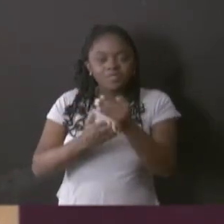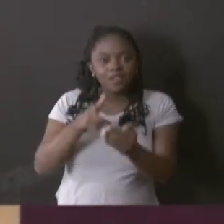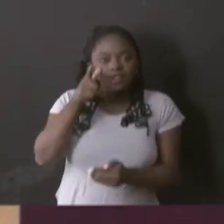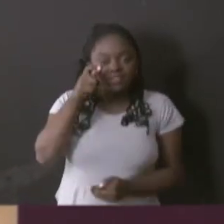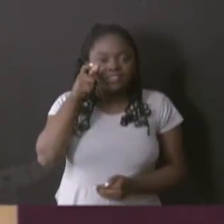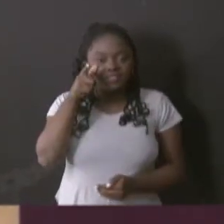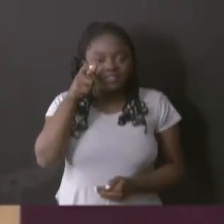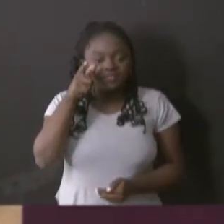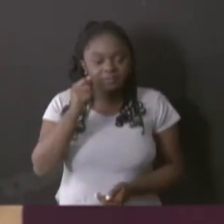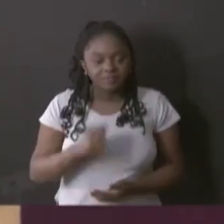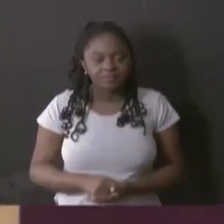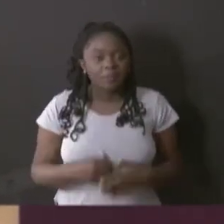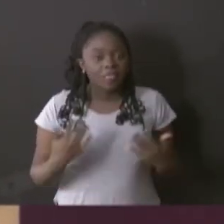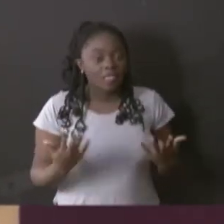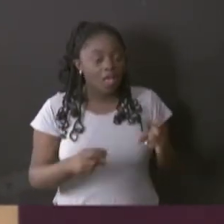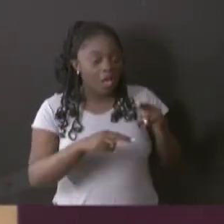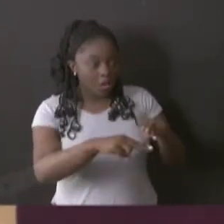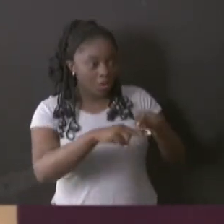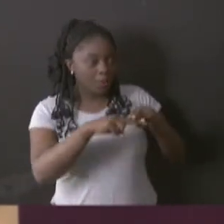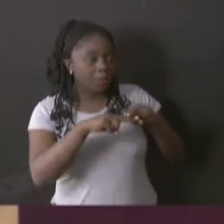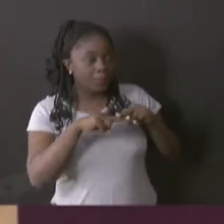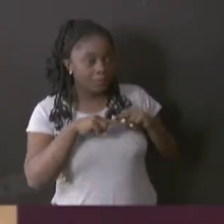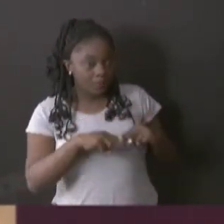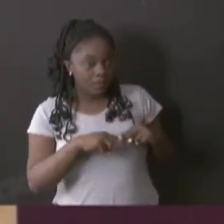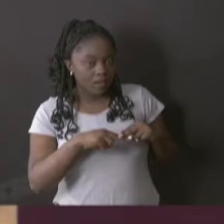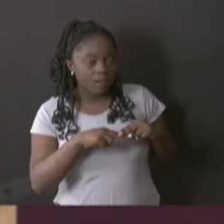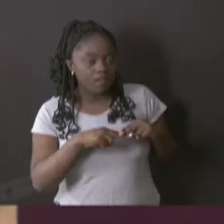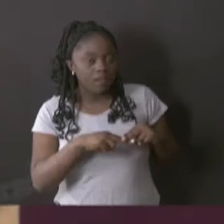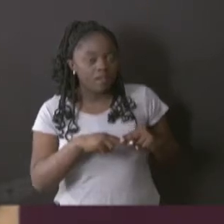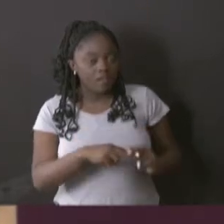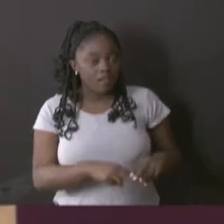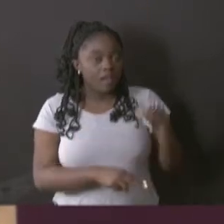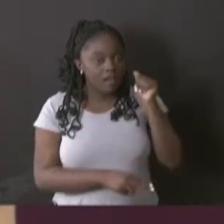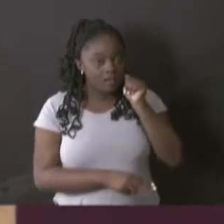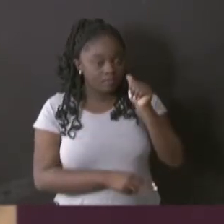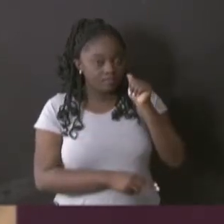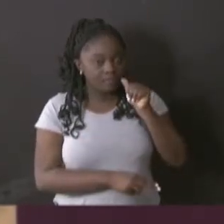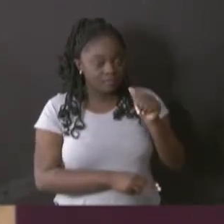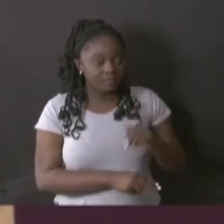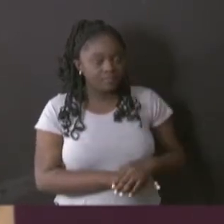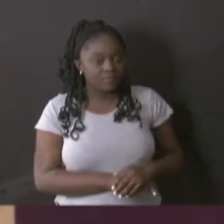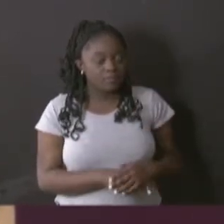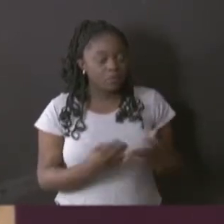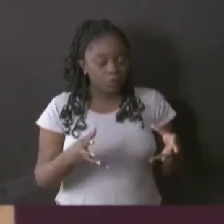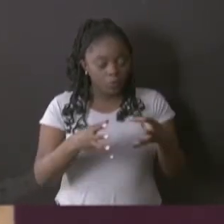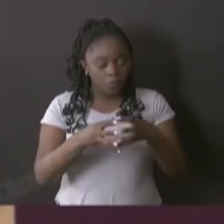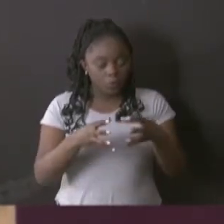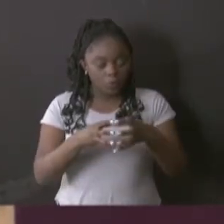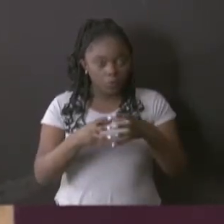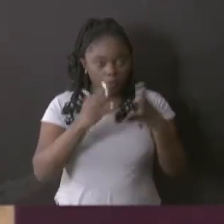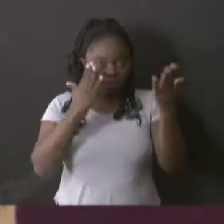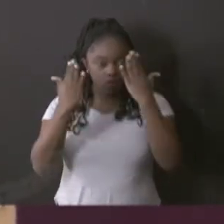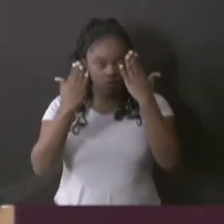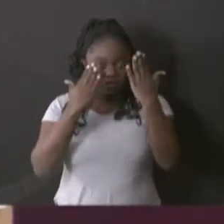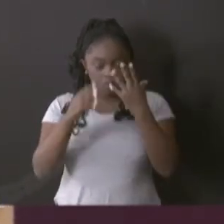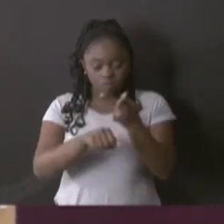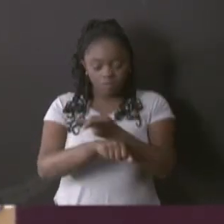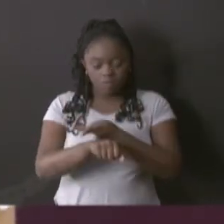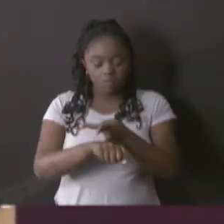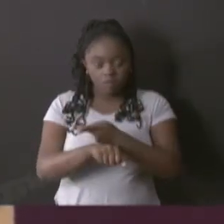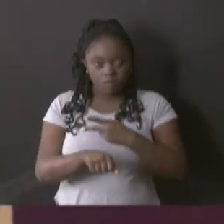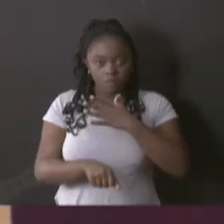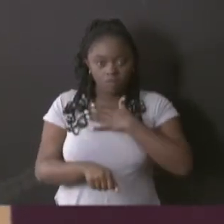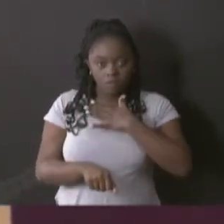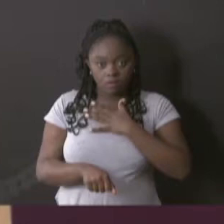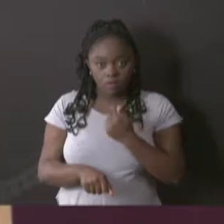dama? Eu acredito que sim. Então, por exemplo, um grupo de psicólogos me procurou para que eu instruísse, desse